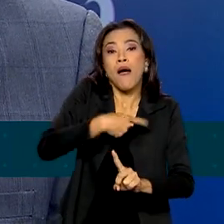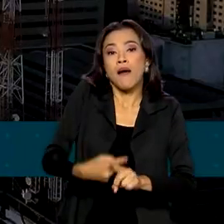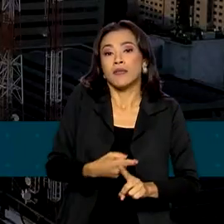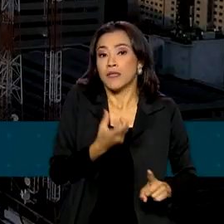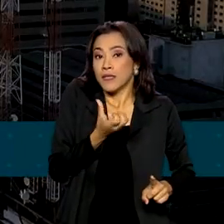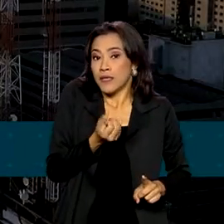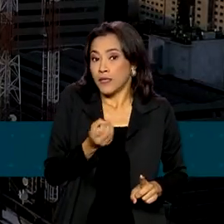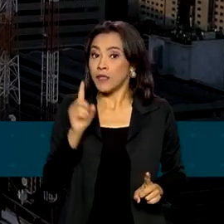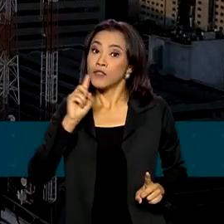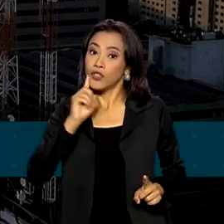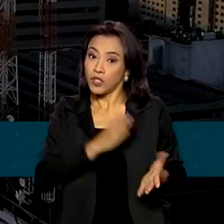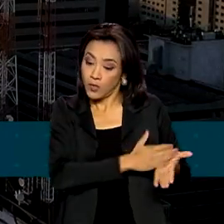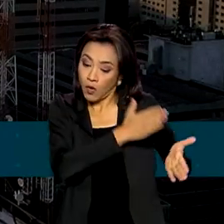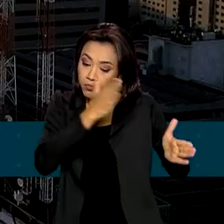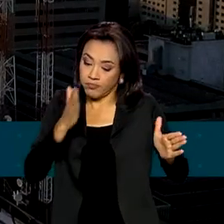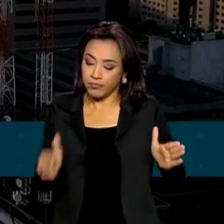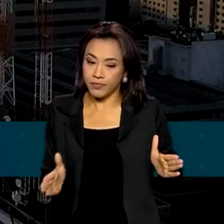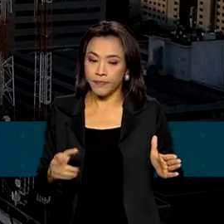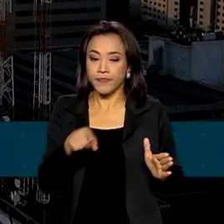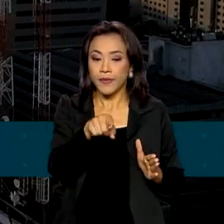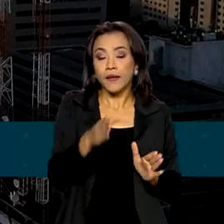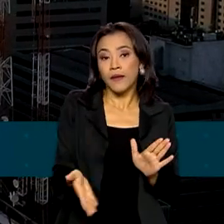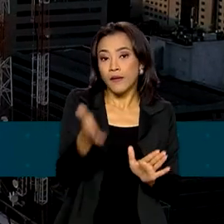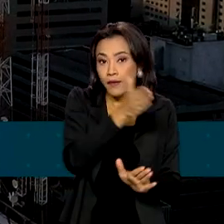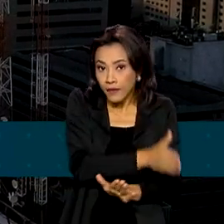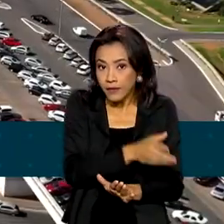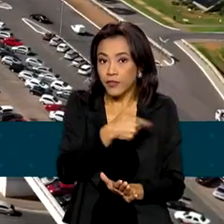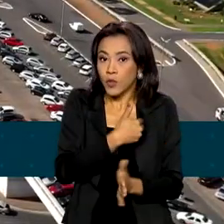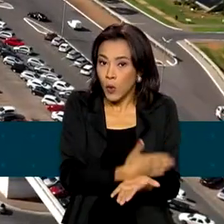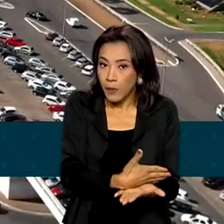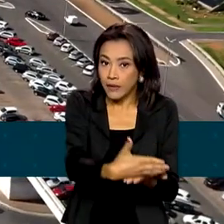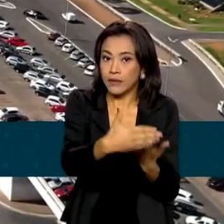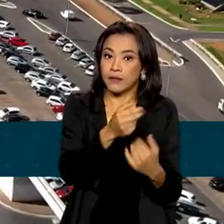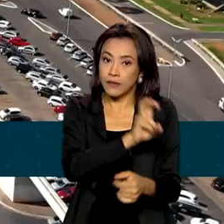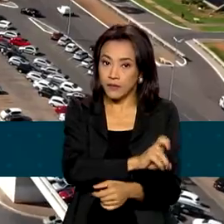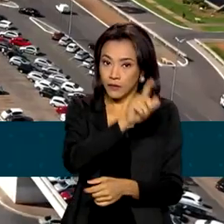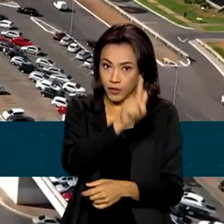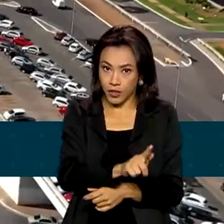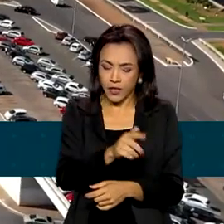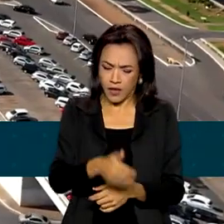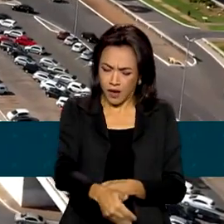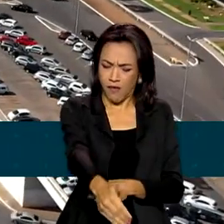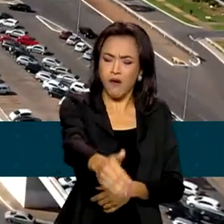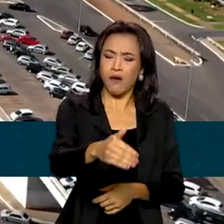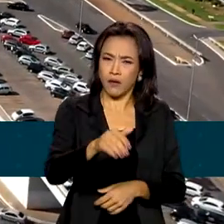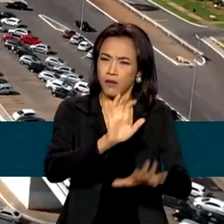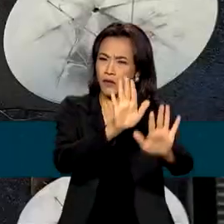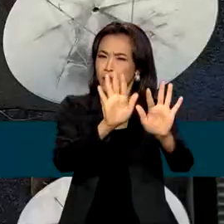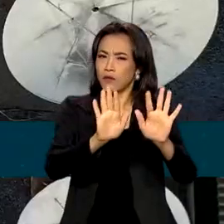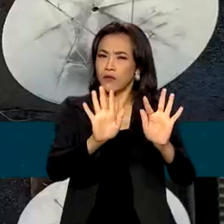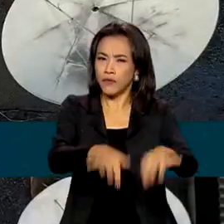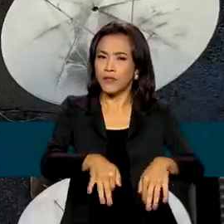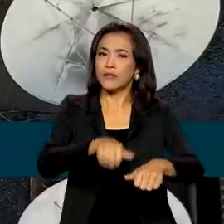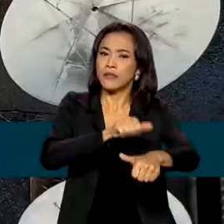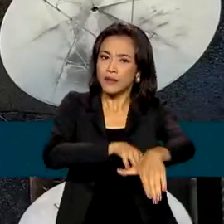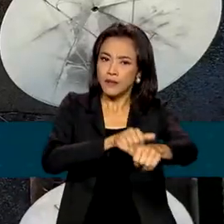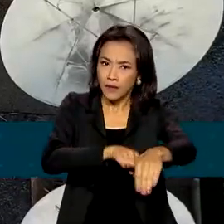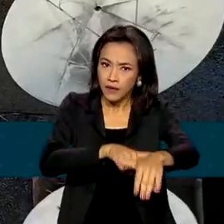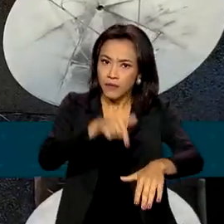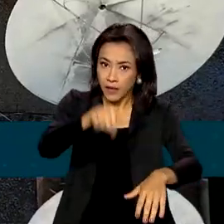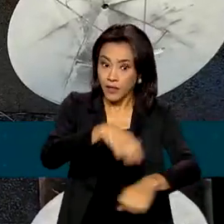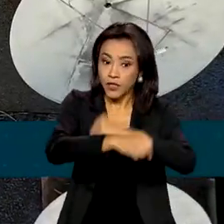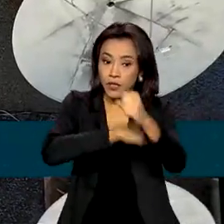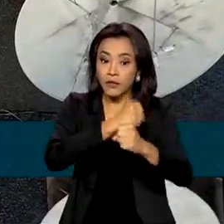PS4 antes da entrada em funcionamento dos 5 G nas capitais agora previsto para o final de setembro deste ano também será